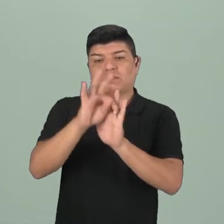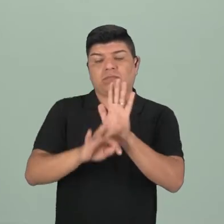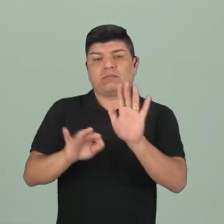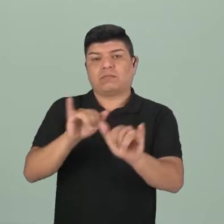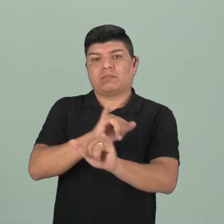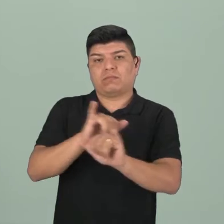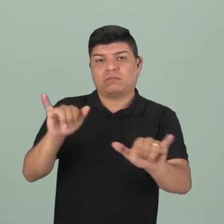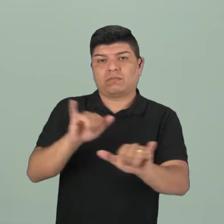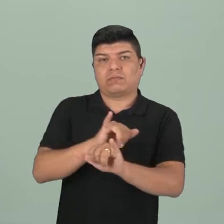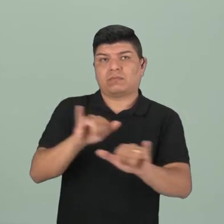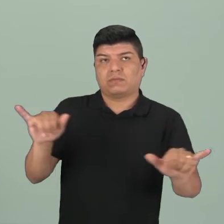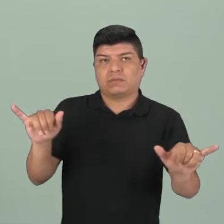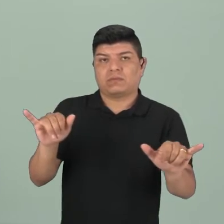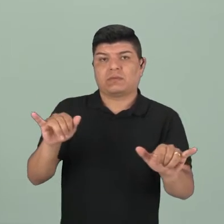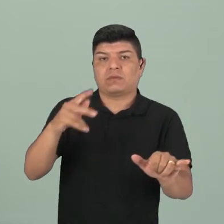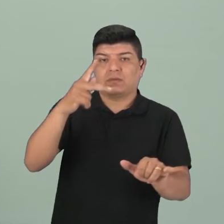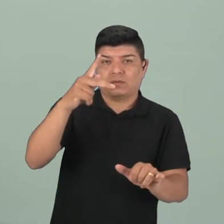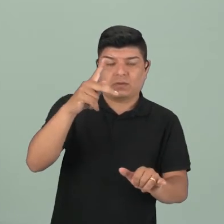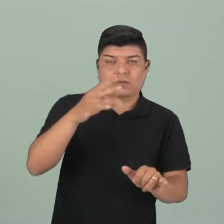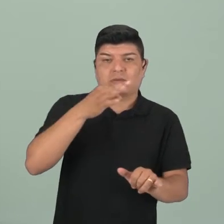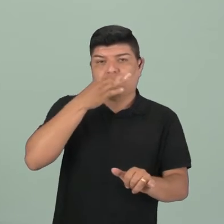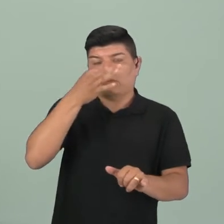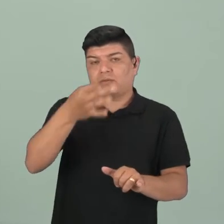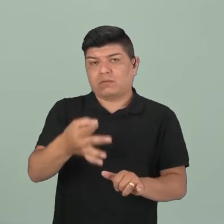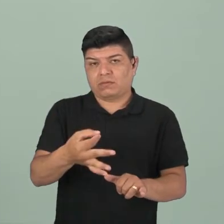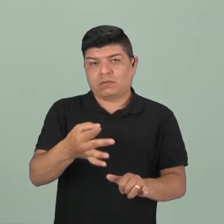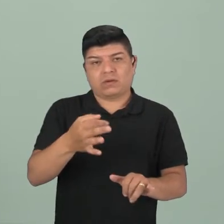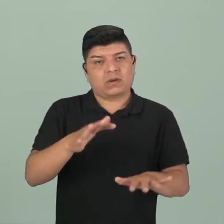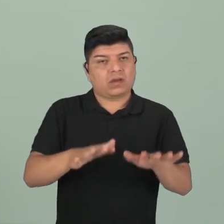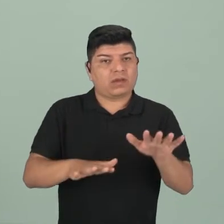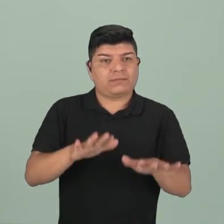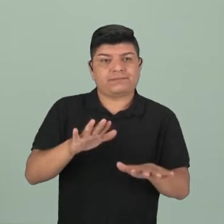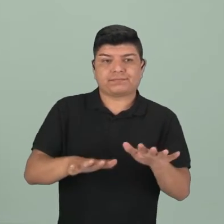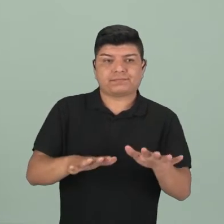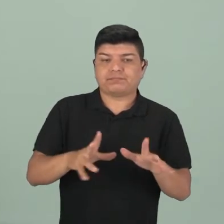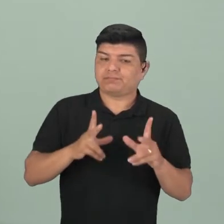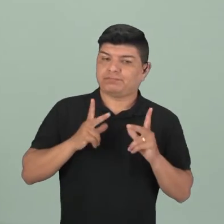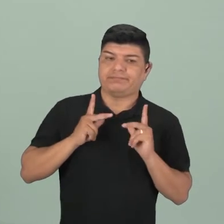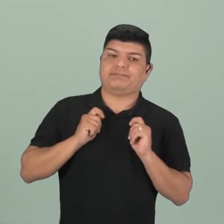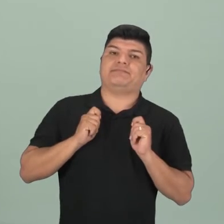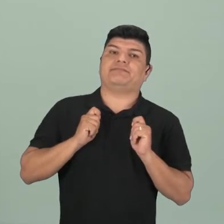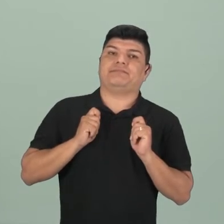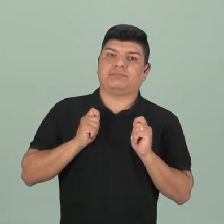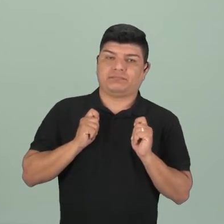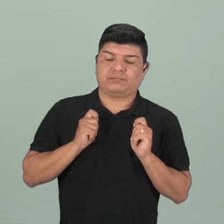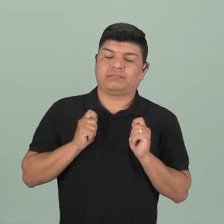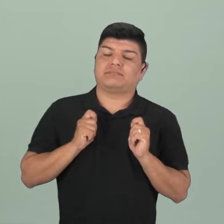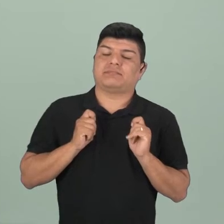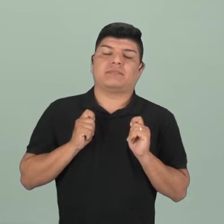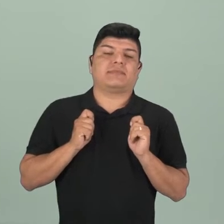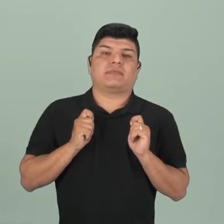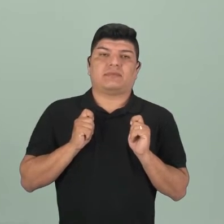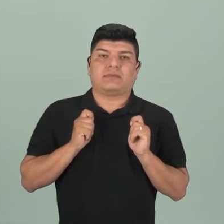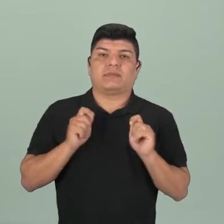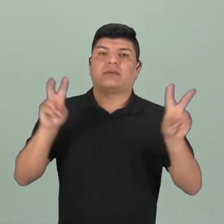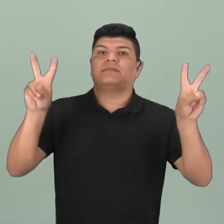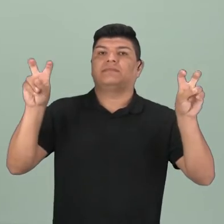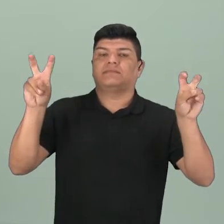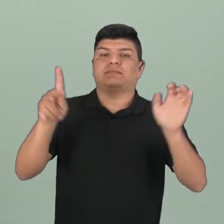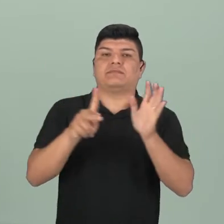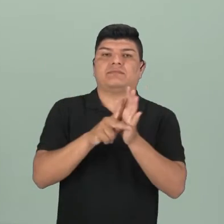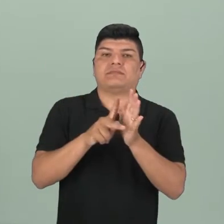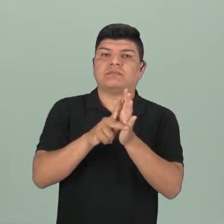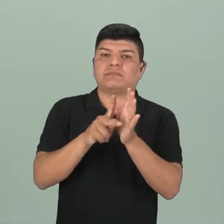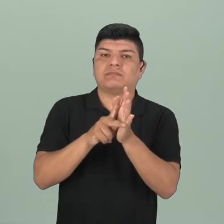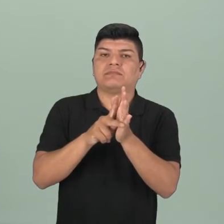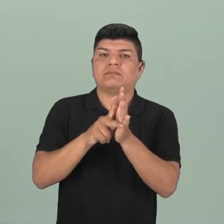na notícia, essa opinião, geralmente, ela é uma coisa imparcial, tá? Ela é mais referente à temática do que